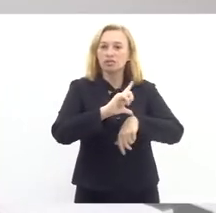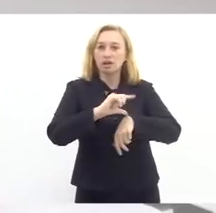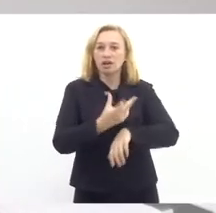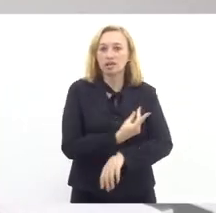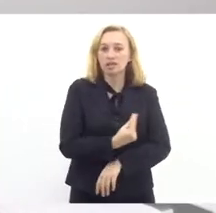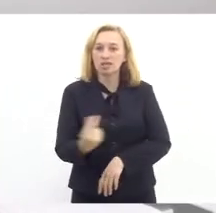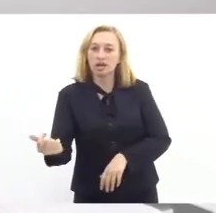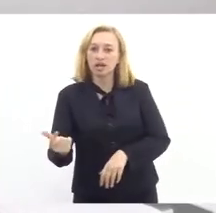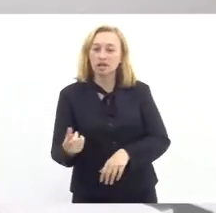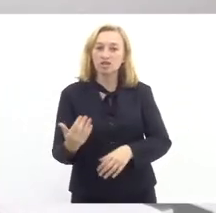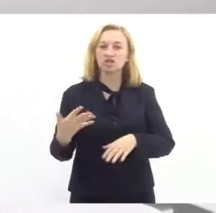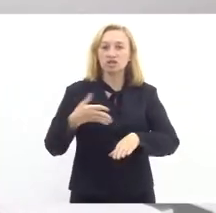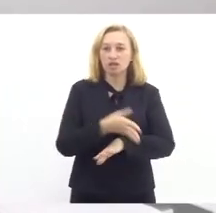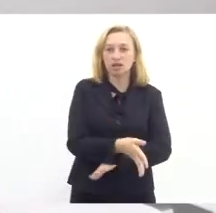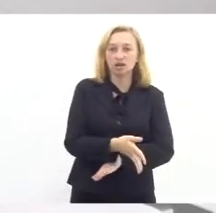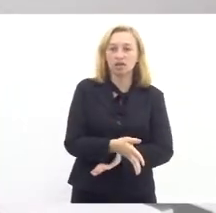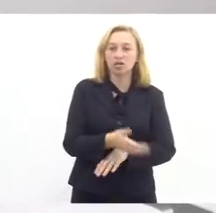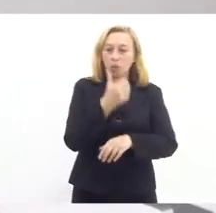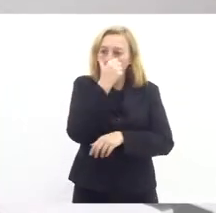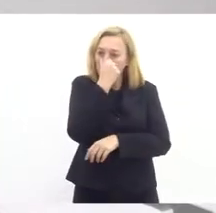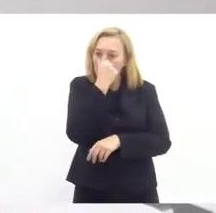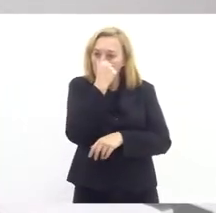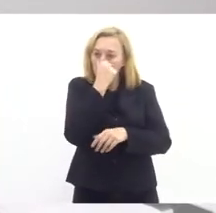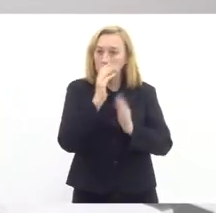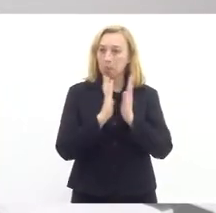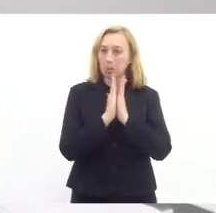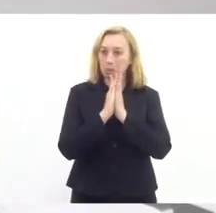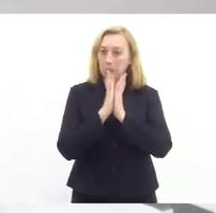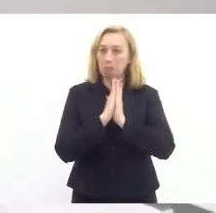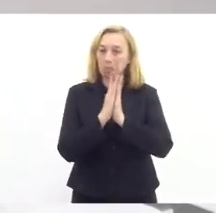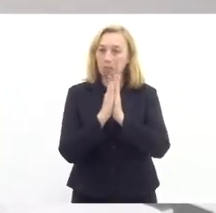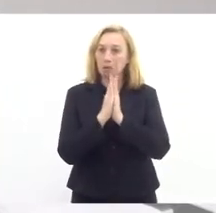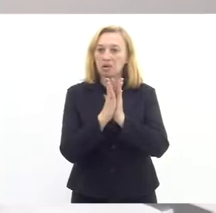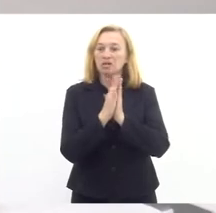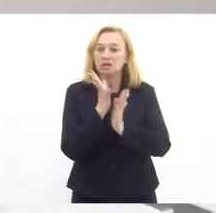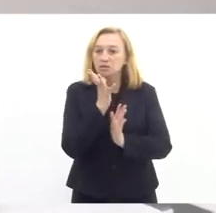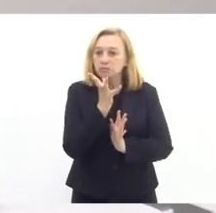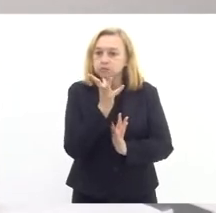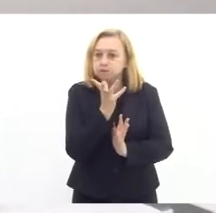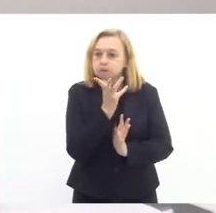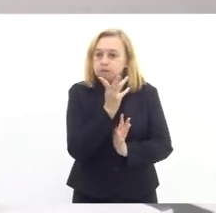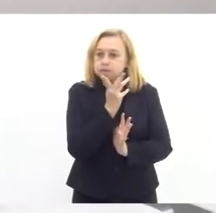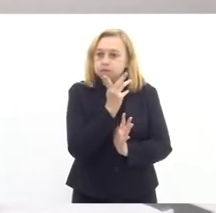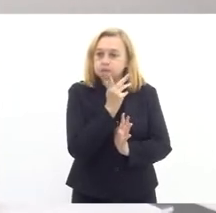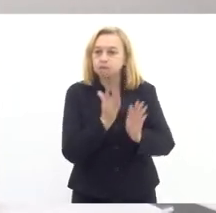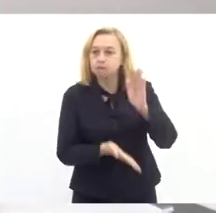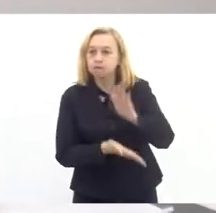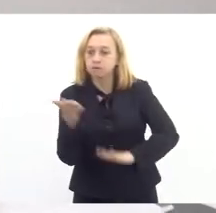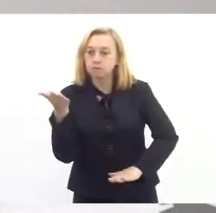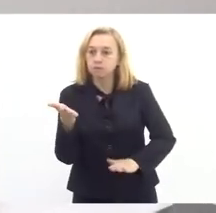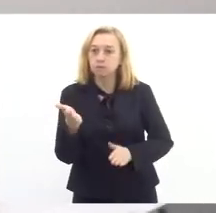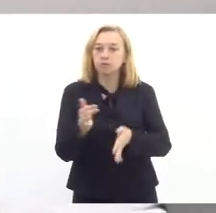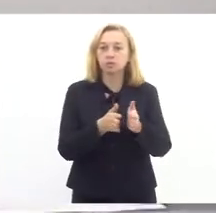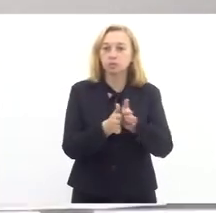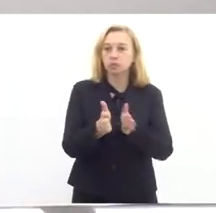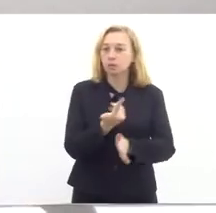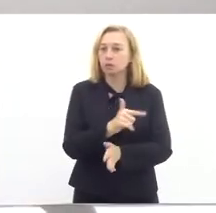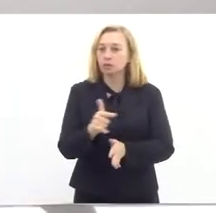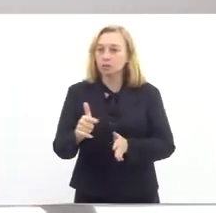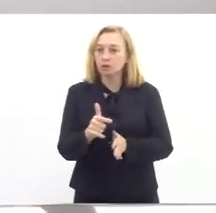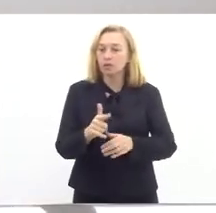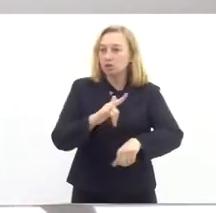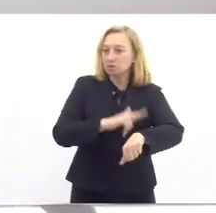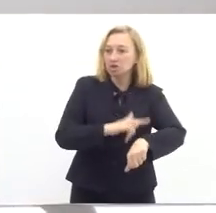partidas, superlotação das composições, duração das viagens, acessibilidade das estações, construção